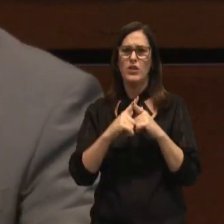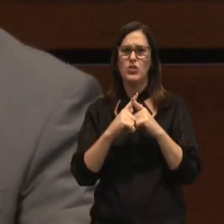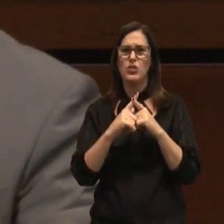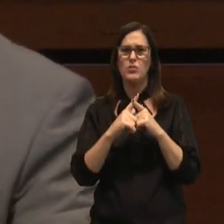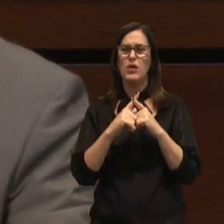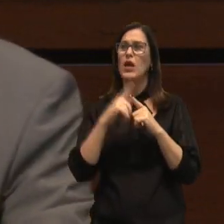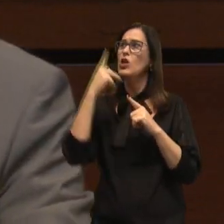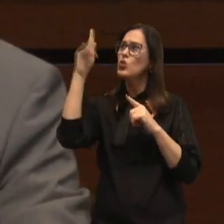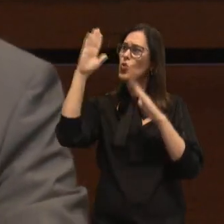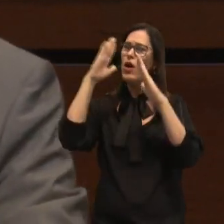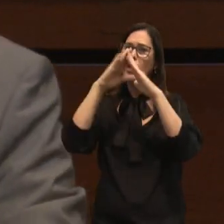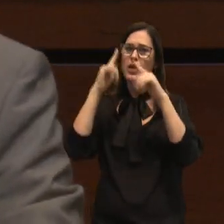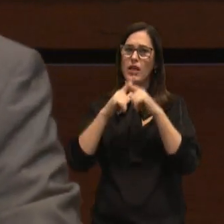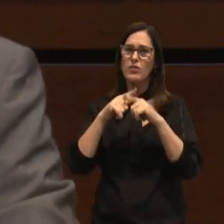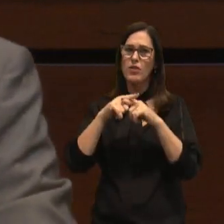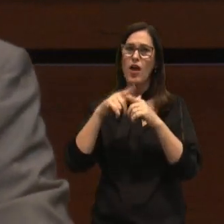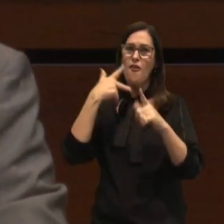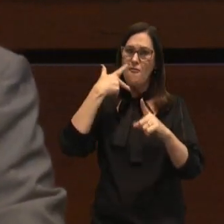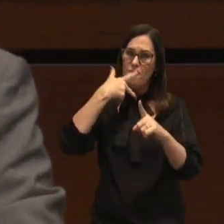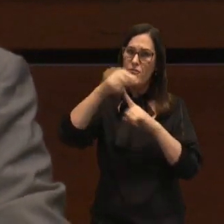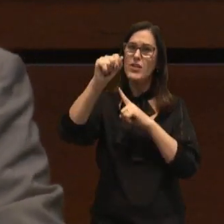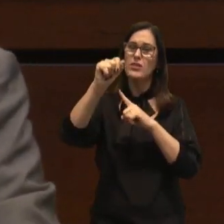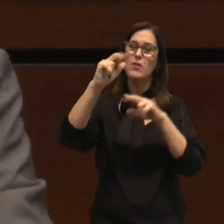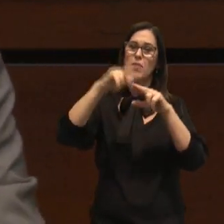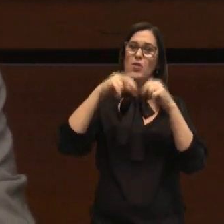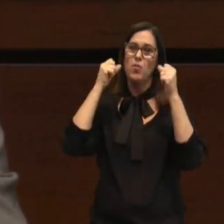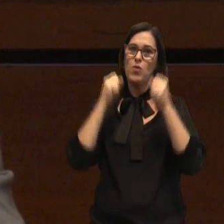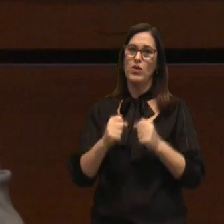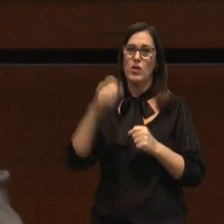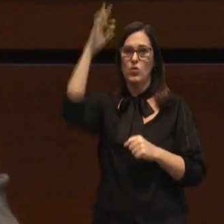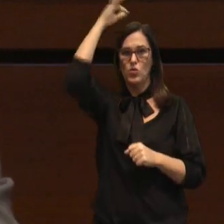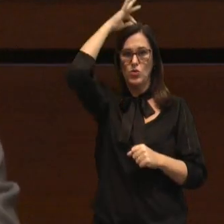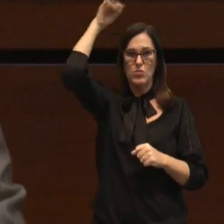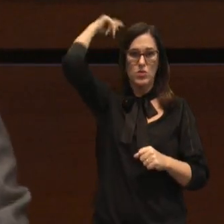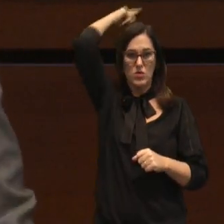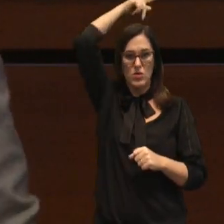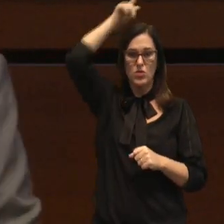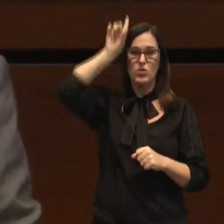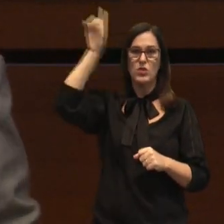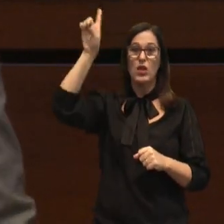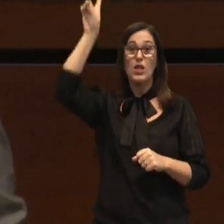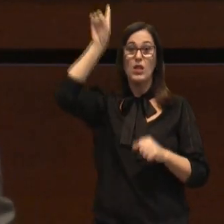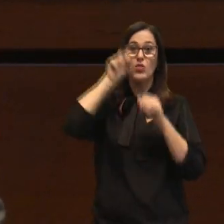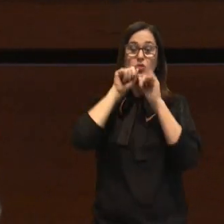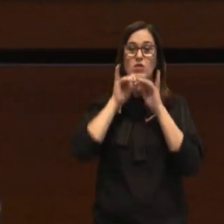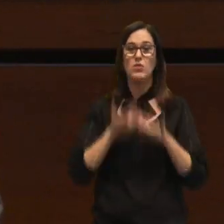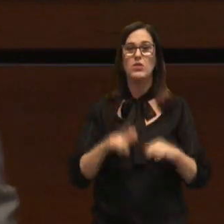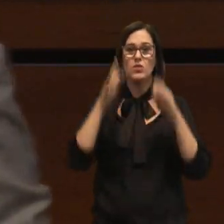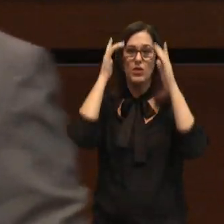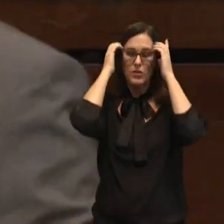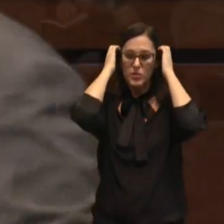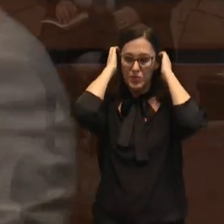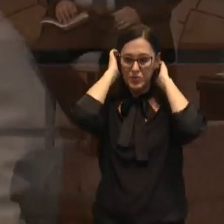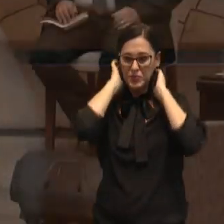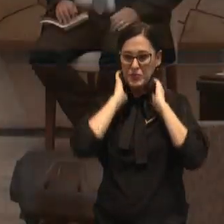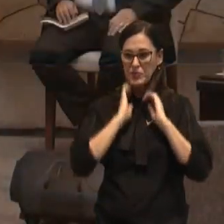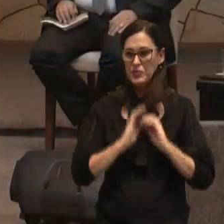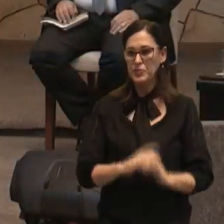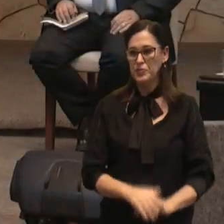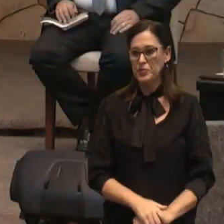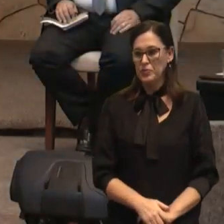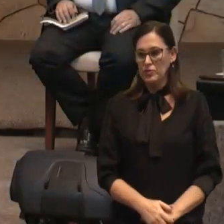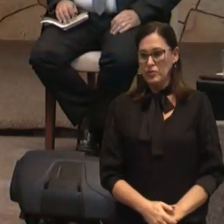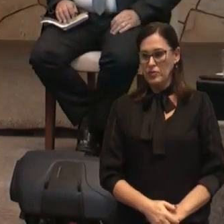sua igreja continue a vencer pelo poder do Espírito Santo de Deus. Que Deus nos abençoe.